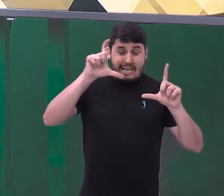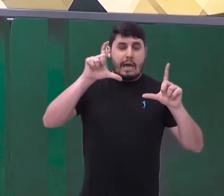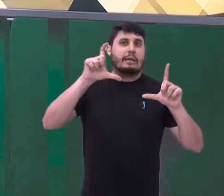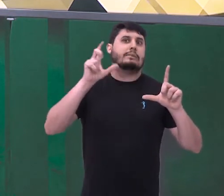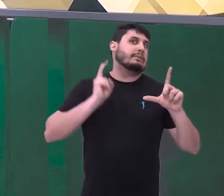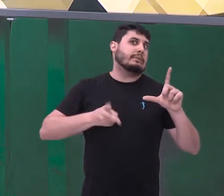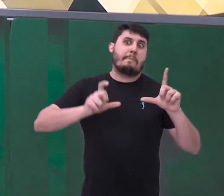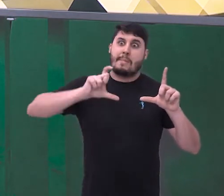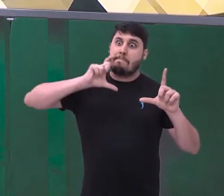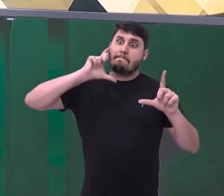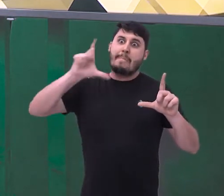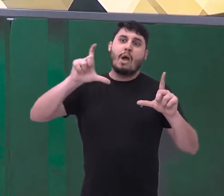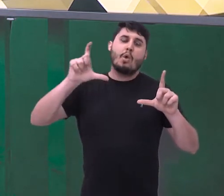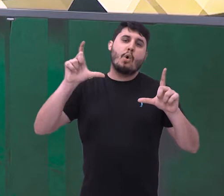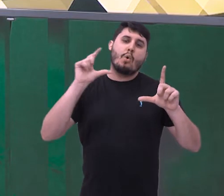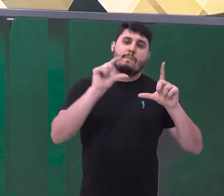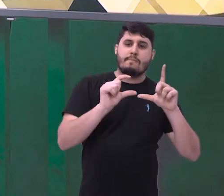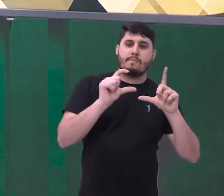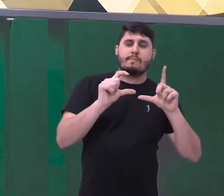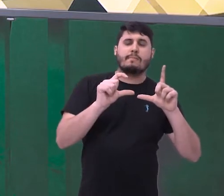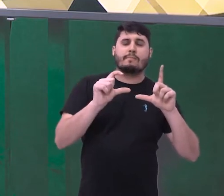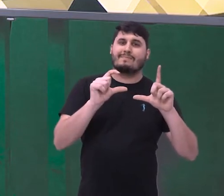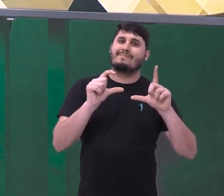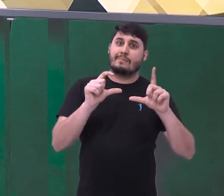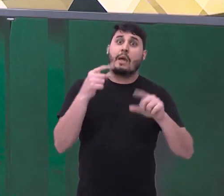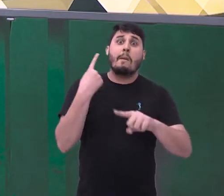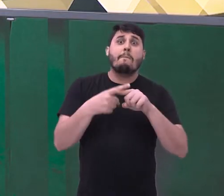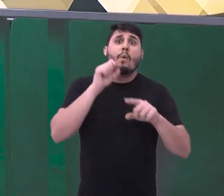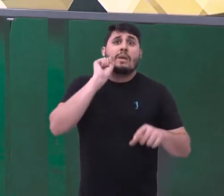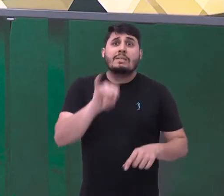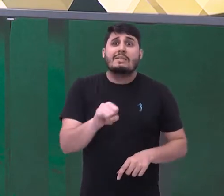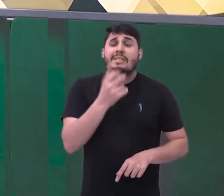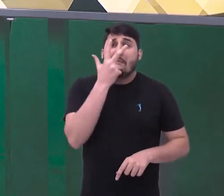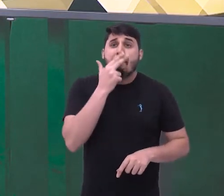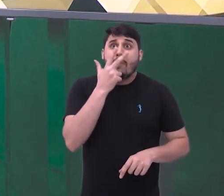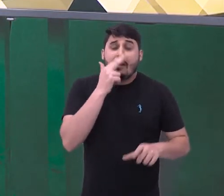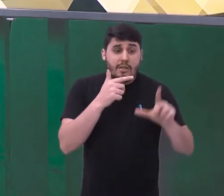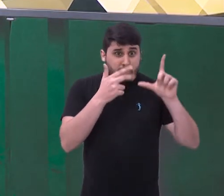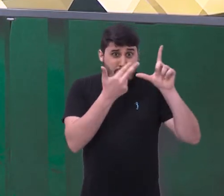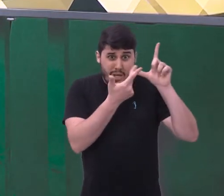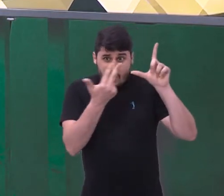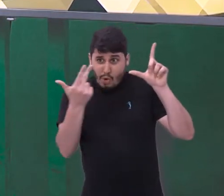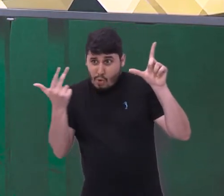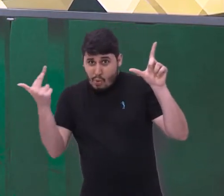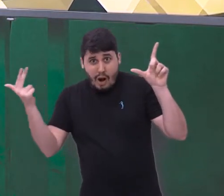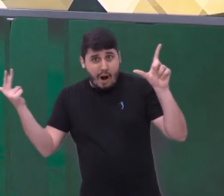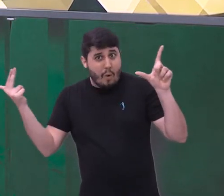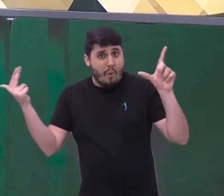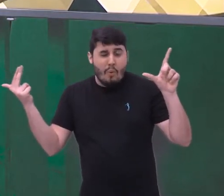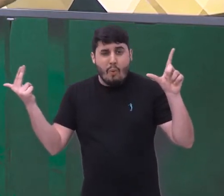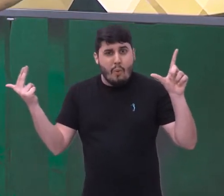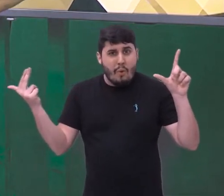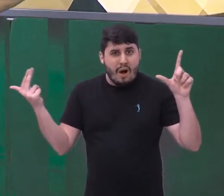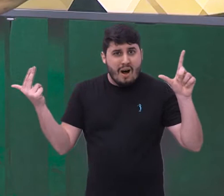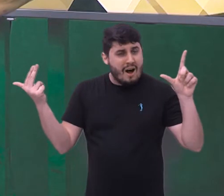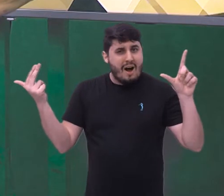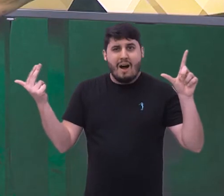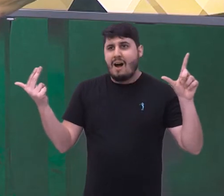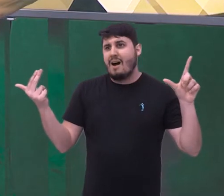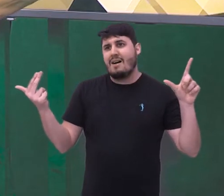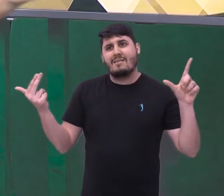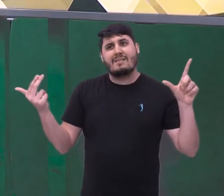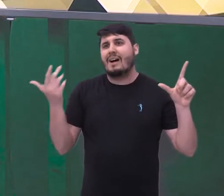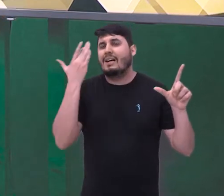tem que sinalizar, tem que estar sinalizada de que é maiúscula. Porque se você faz a letra de forma e segue com todas elas do